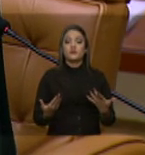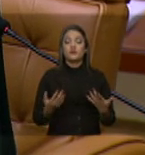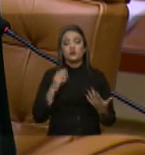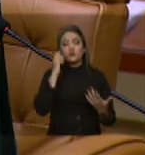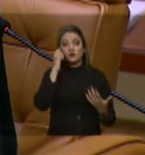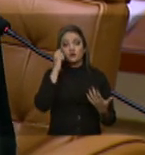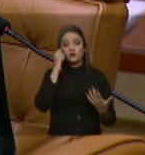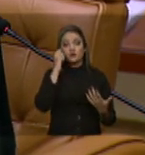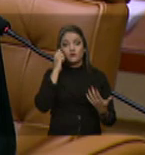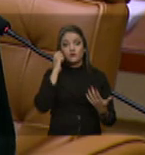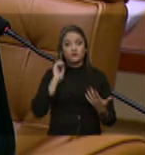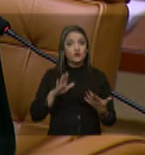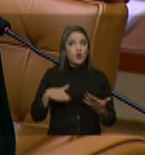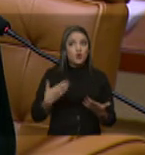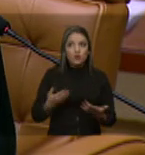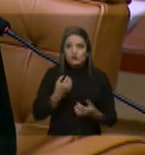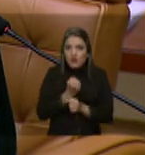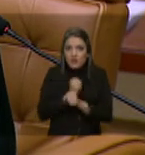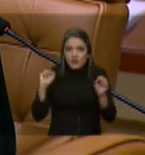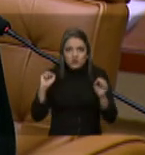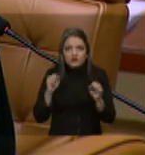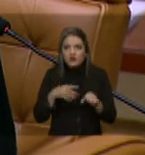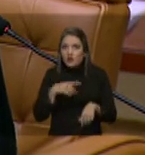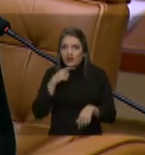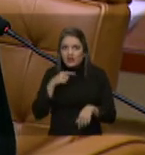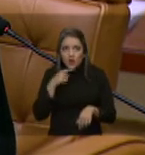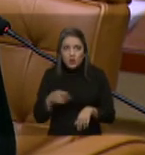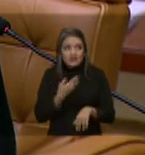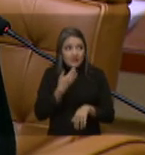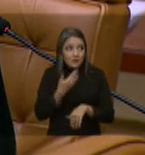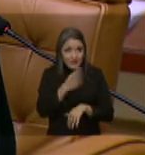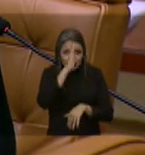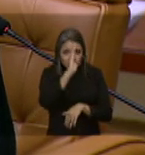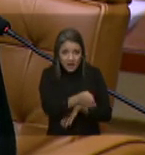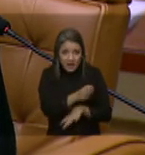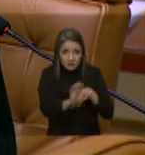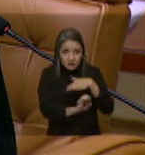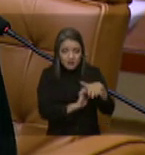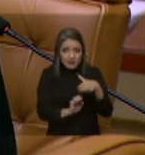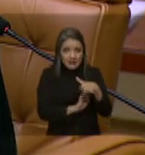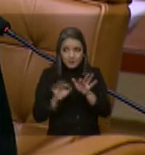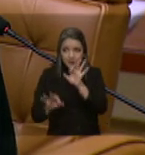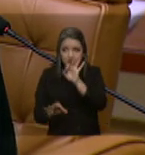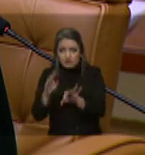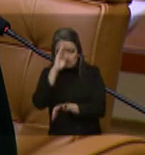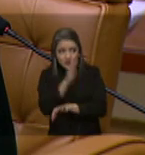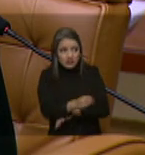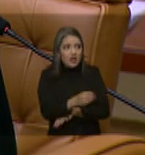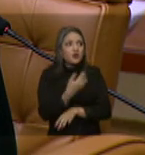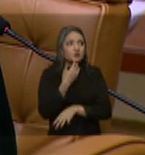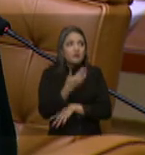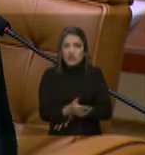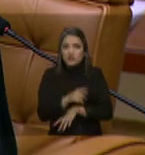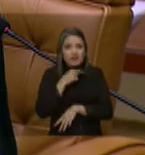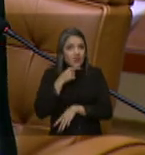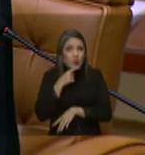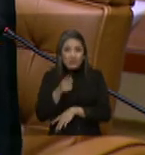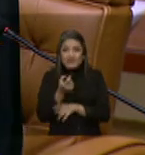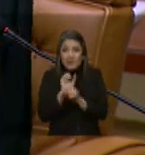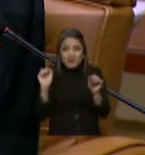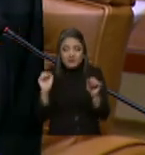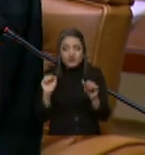a obtenção direta de requisição direta é das autoridades judiciais é brasileiras Ou seja